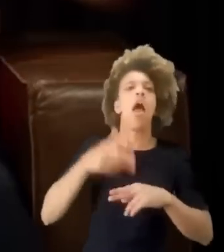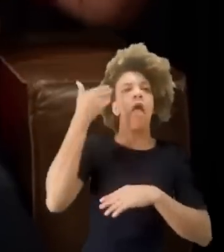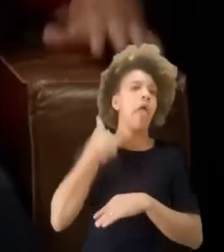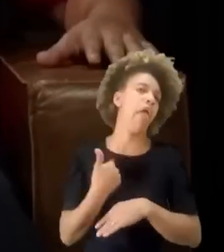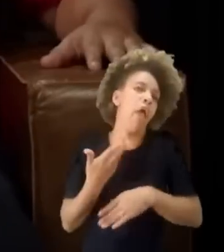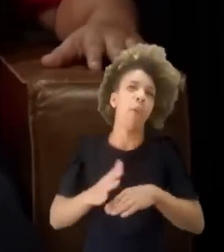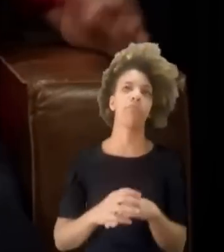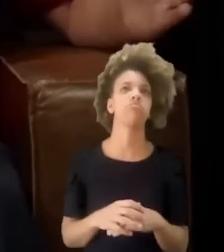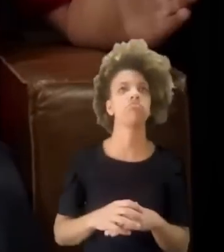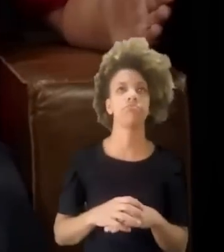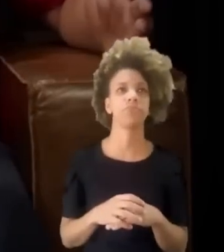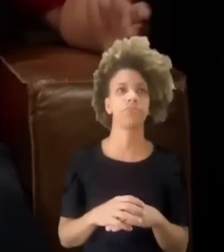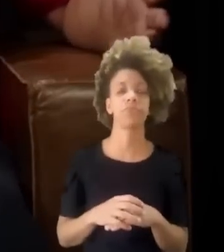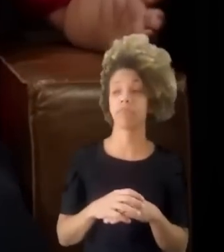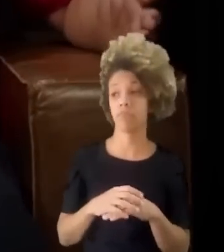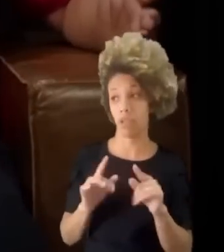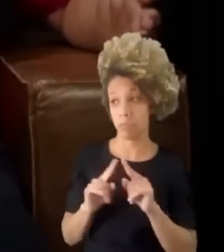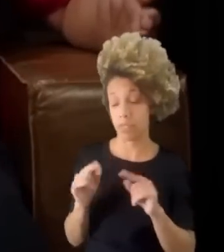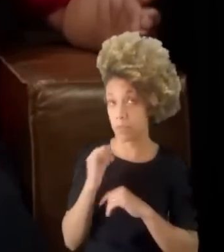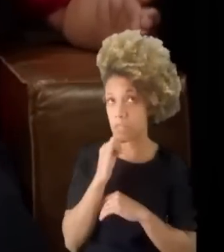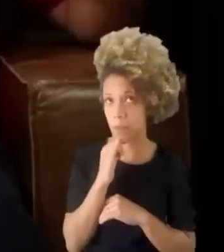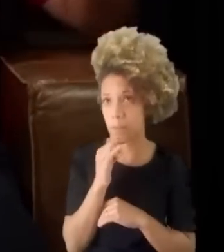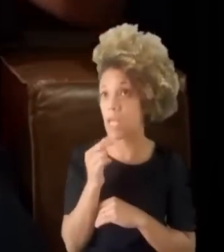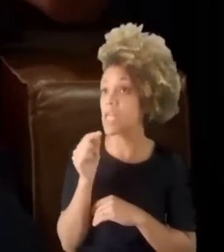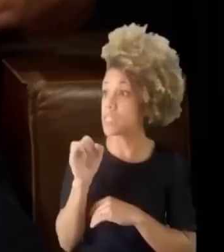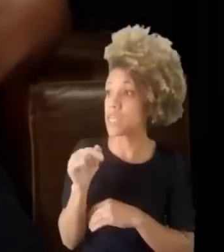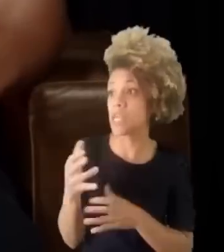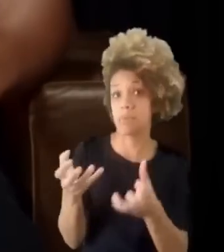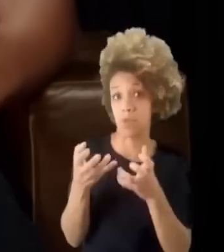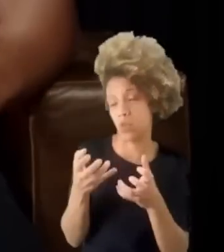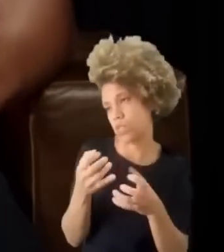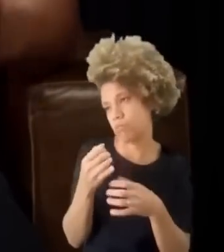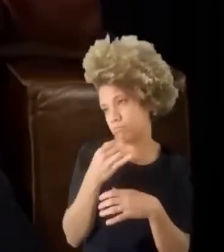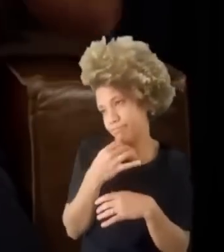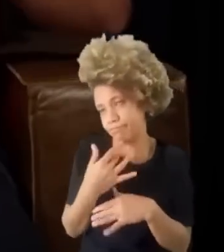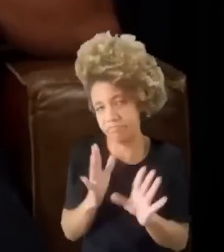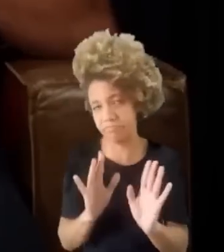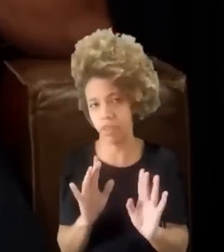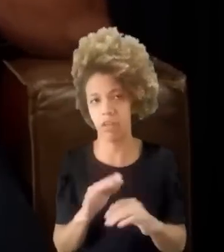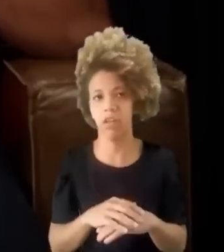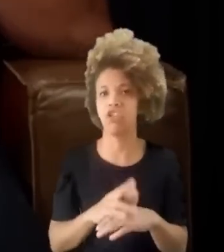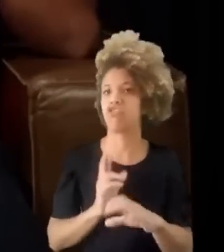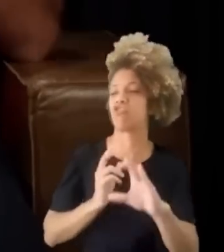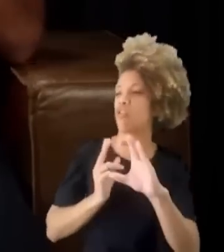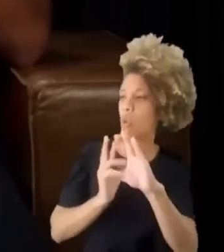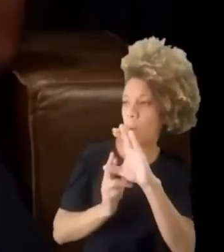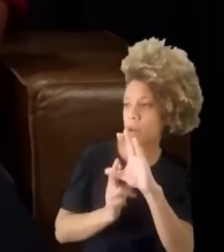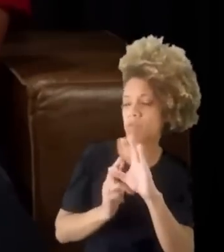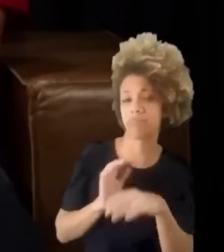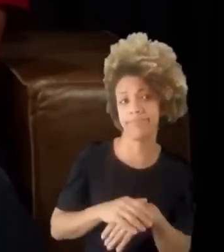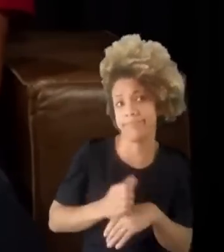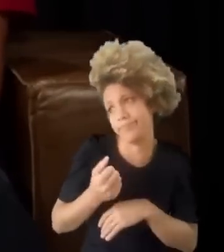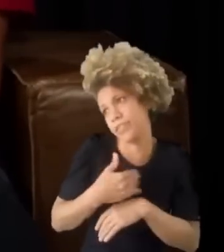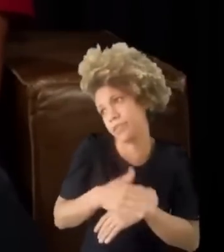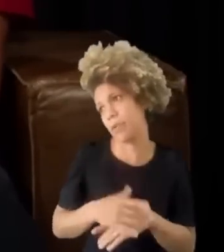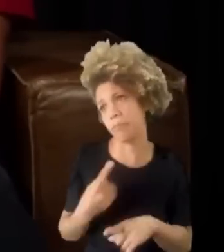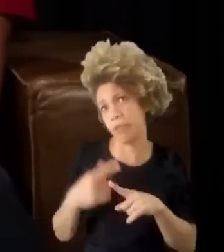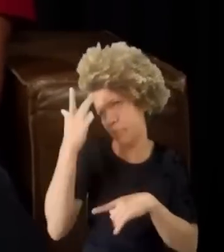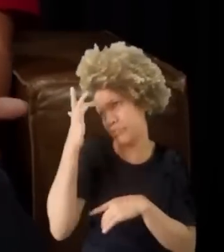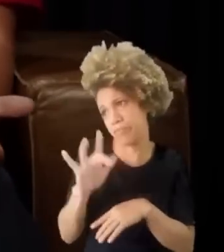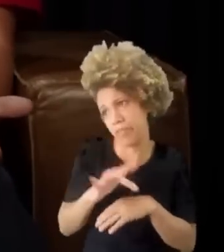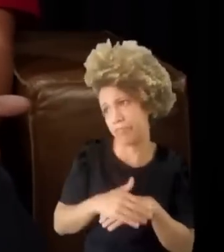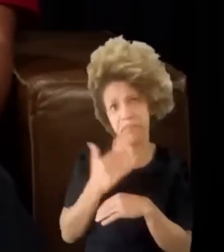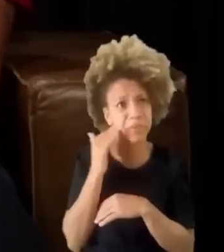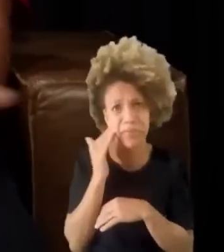que eu sou um vocês con- nesse caso se é isso que as pessoas querem por exemplo vamos chamar o galo pra falar de Comunismo as pessoas vai se que eu não sei